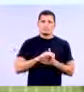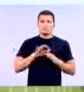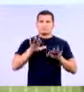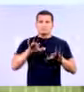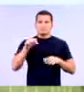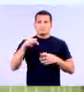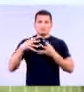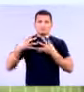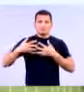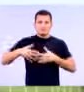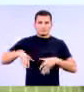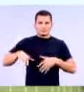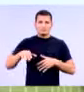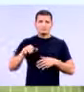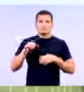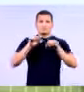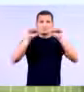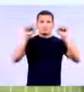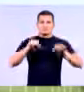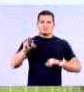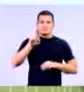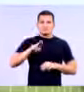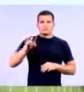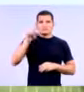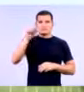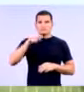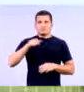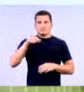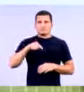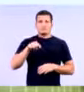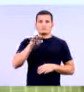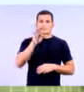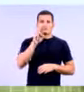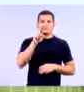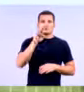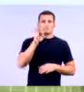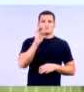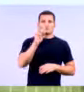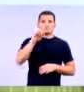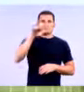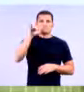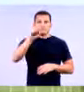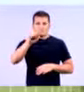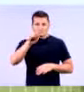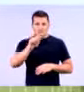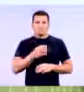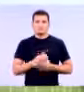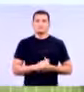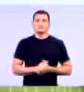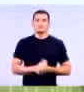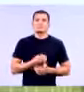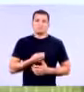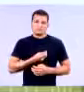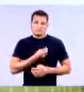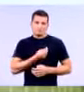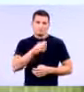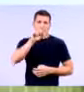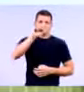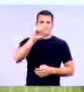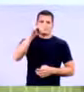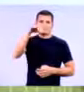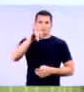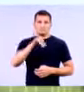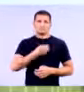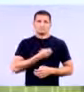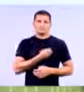do Instituto, o sistema utilizado é o sistema de tutoria, semipresencial com tutoria. E os princípios que